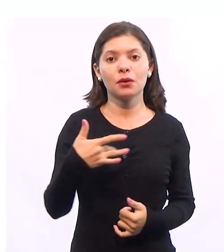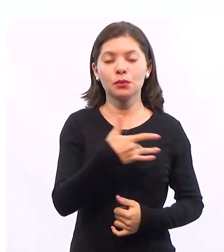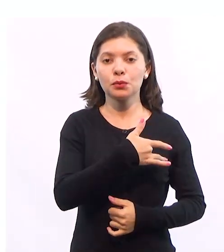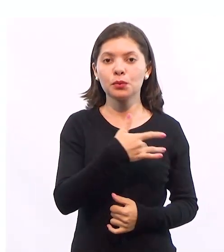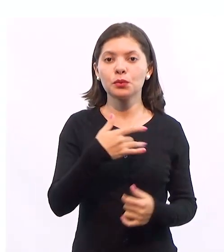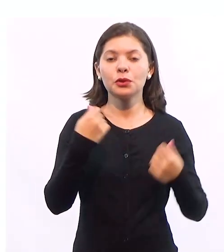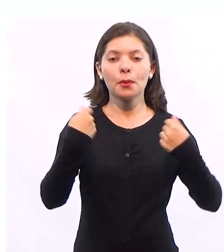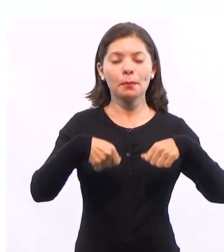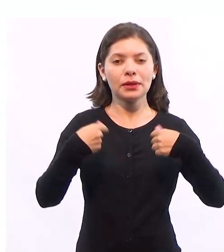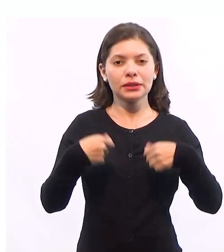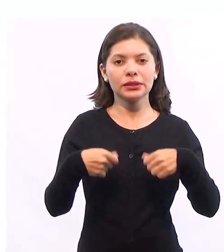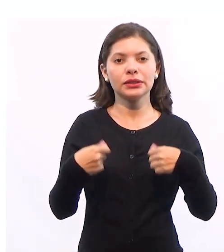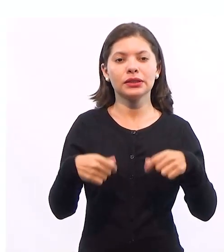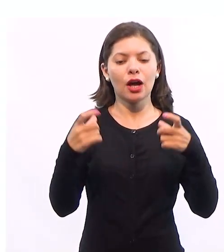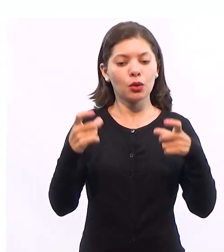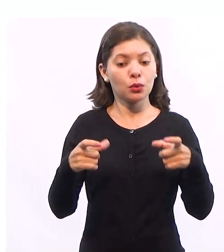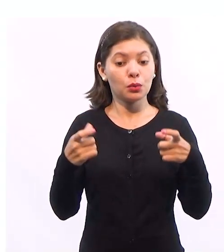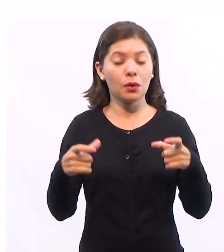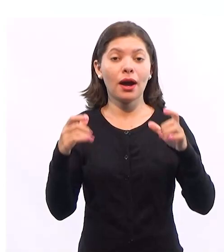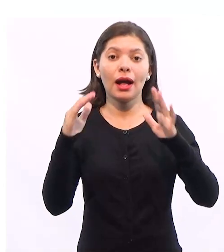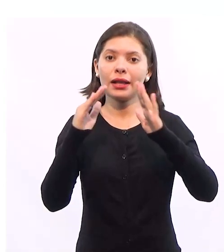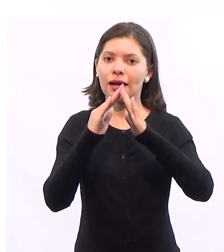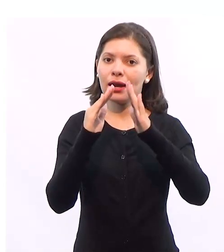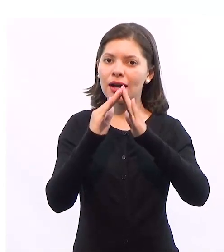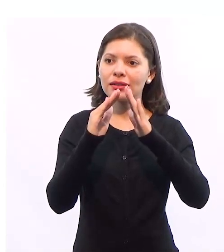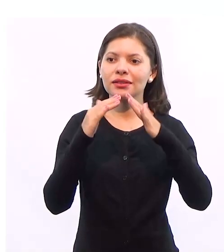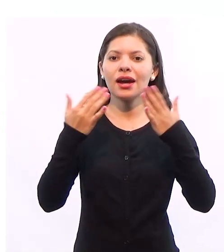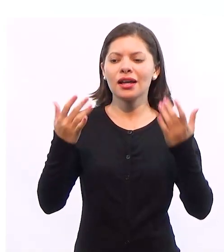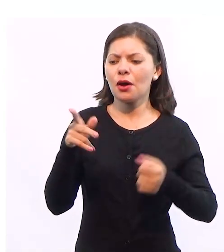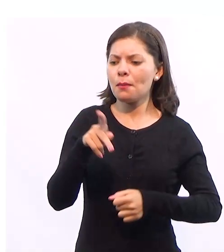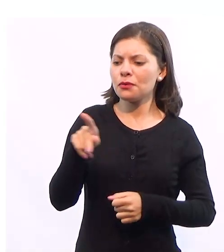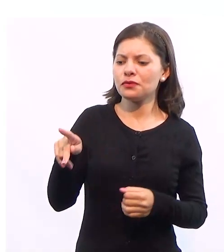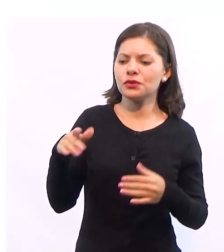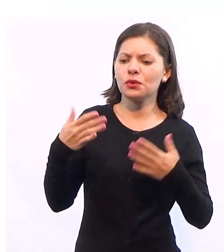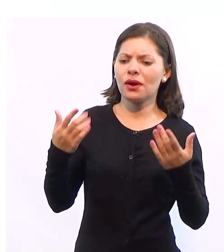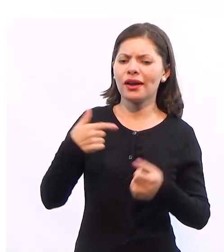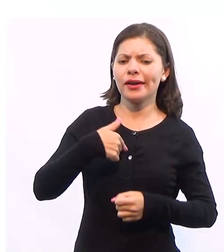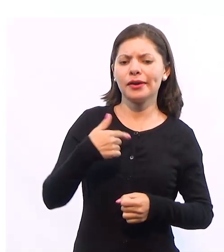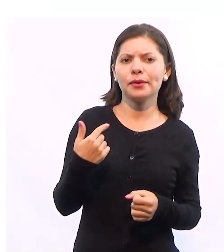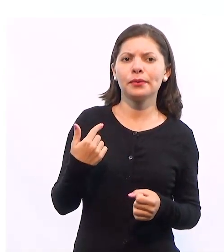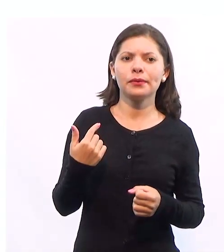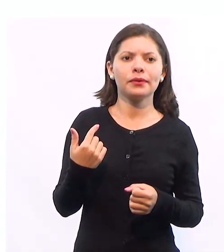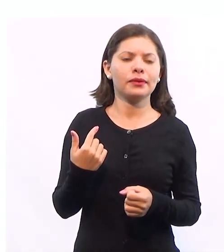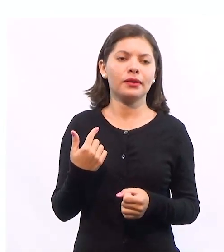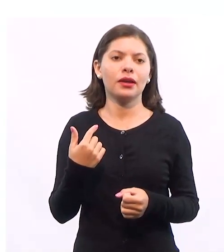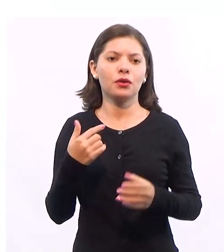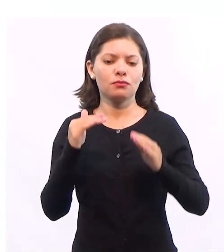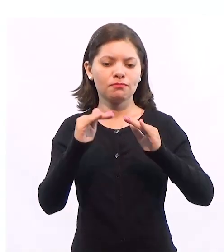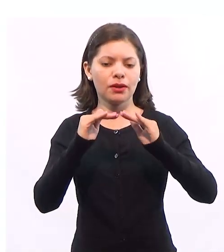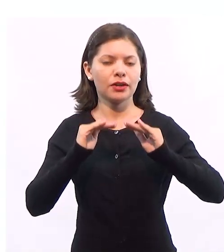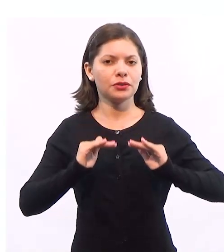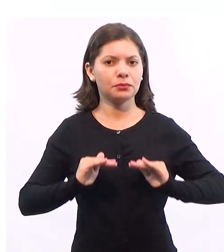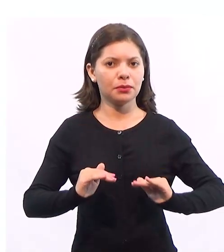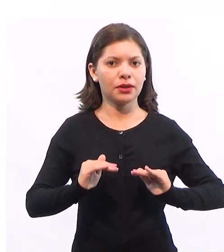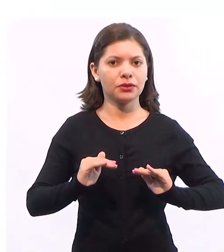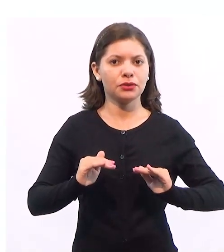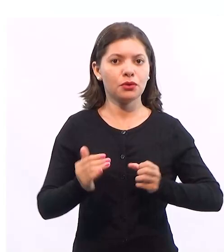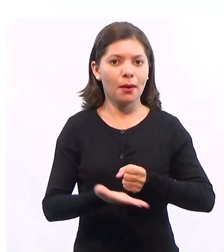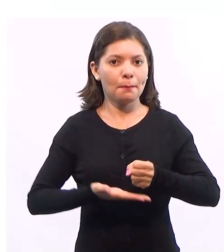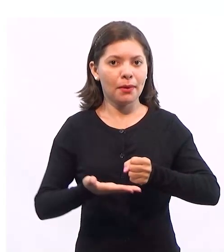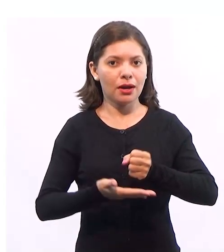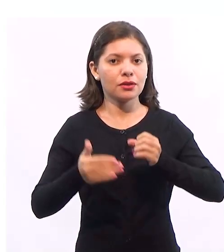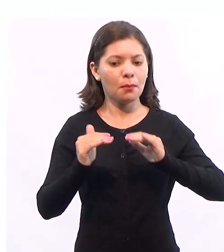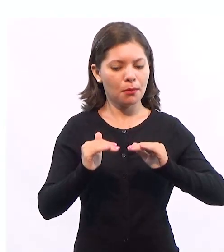também da propriedade. Opa, professor, então, uma vez que eu tenho as fisiológicas cumpridas, eu posso subir para a